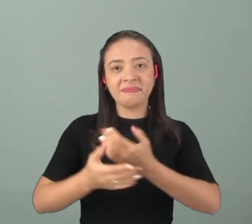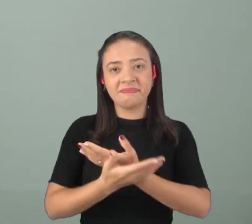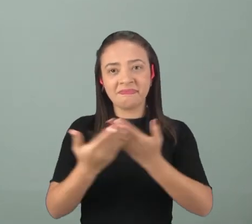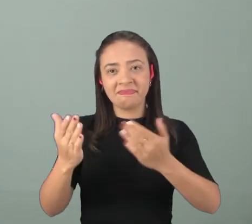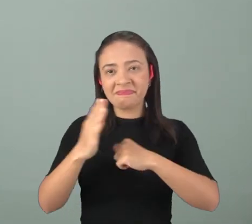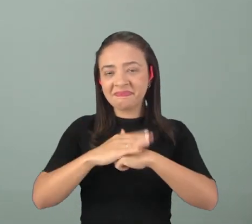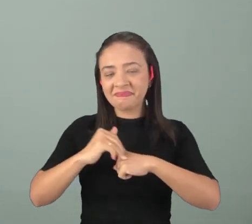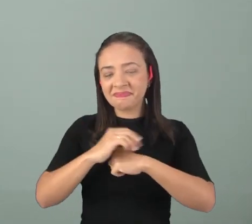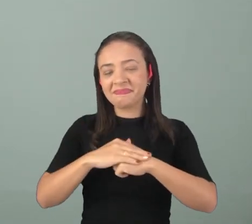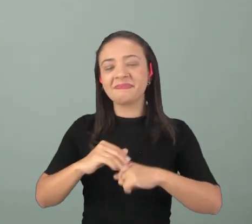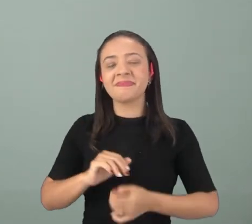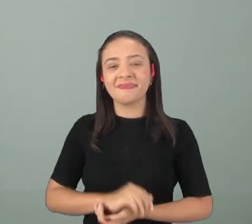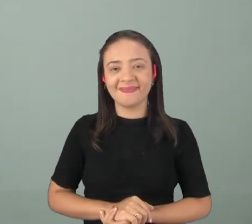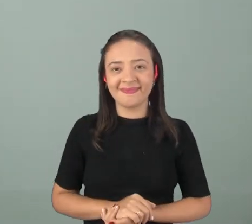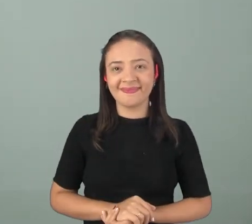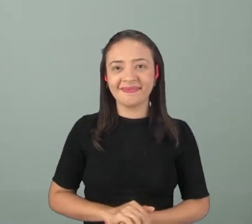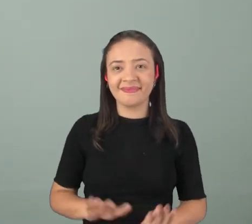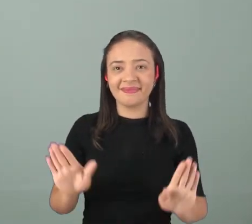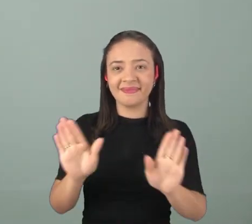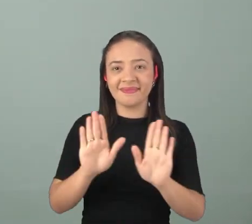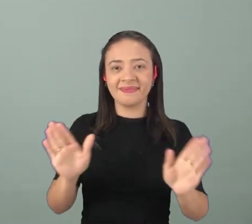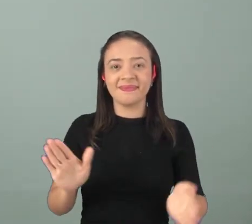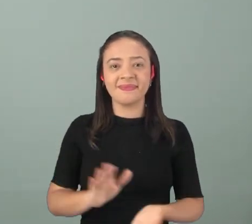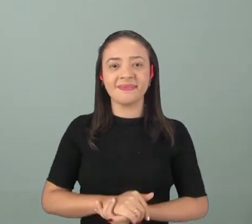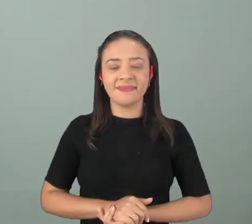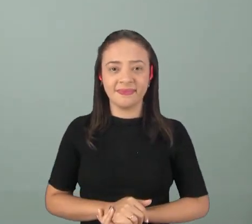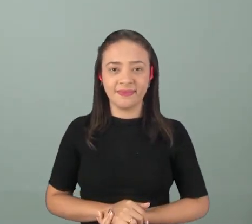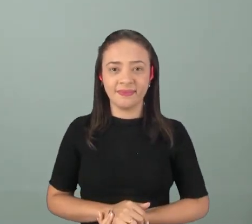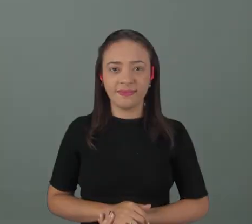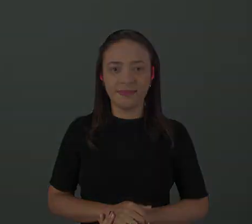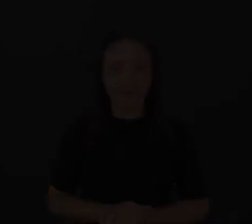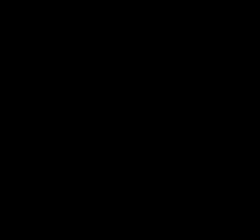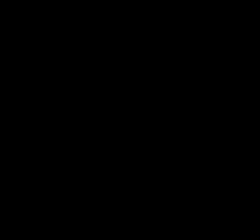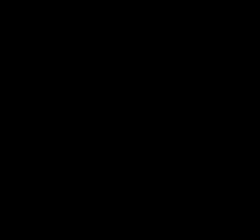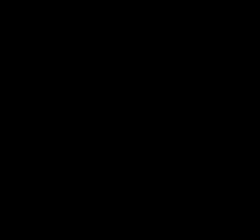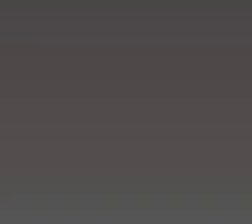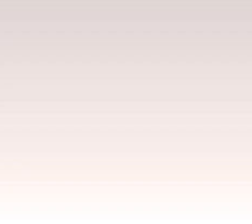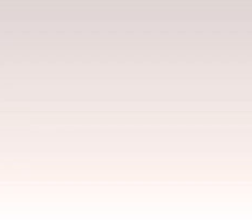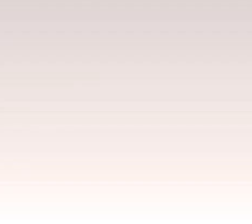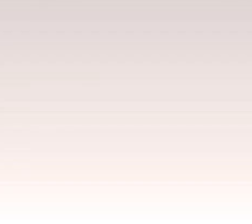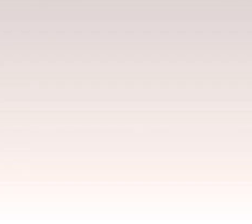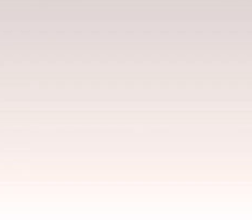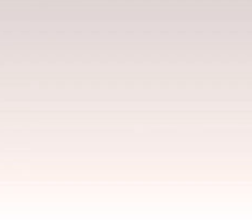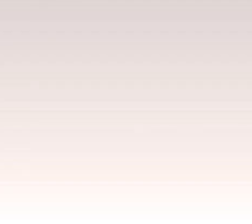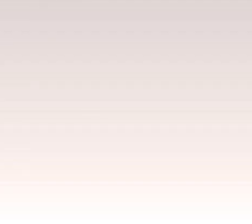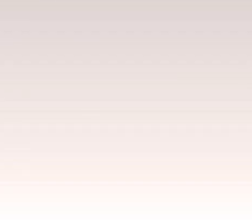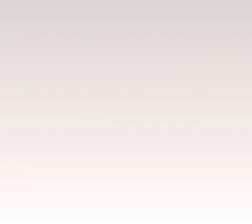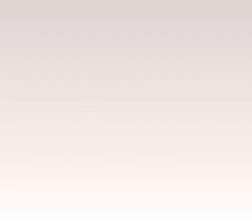vocês aí com carinho, tá bom? Tchau, tchau. Até a próxima aula.